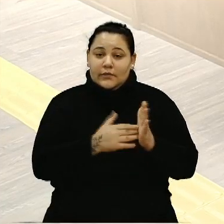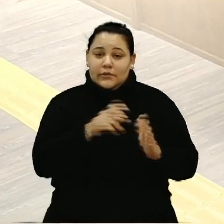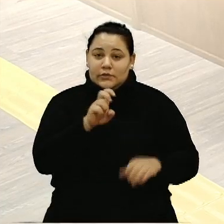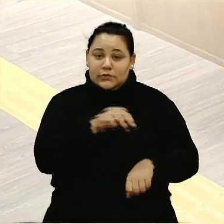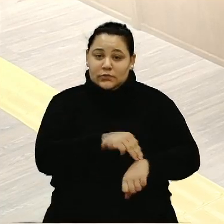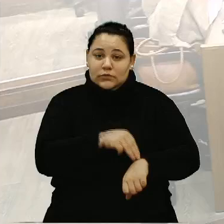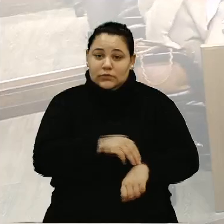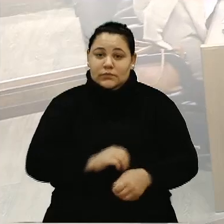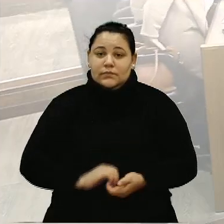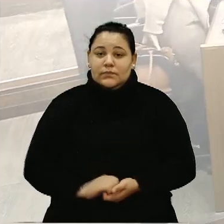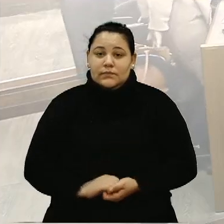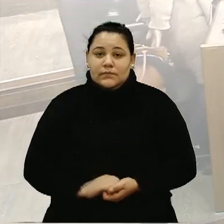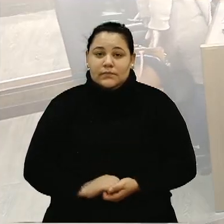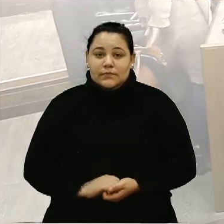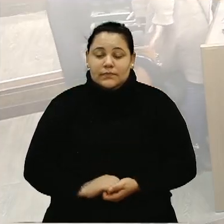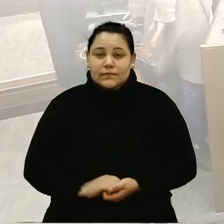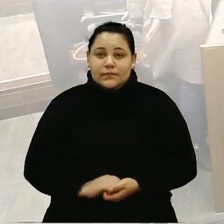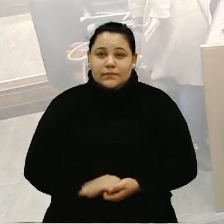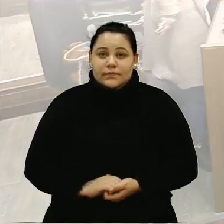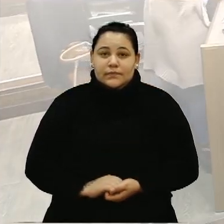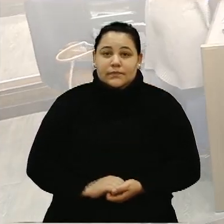5 minutos.